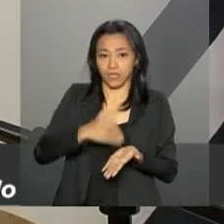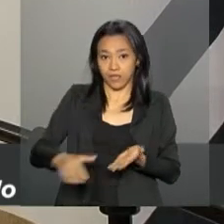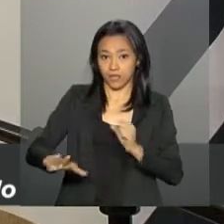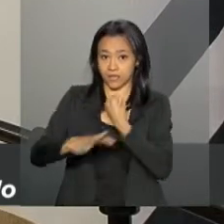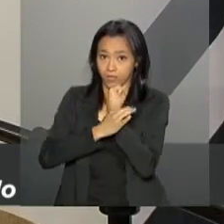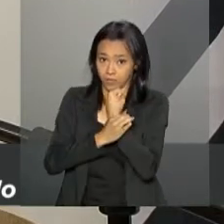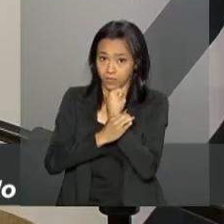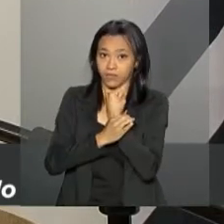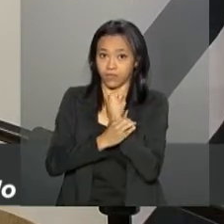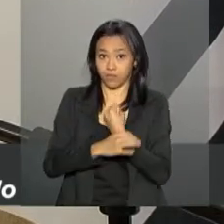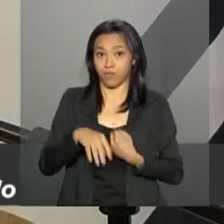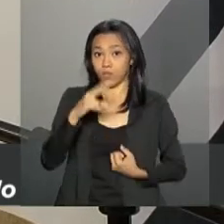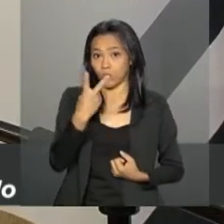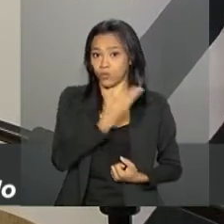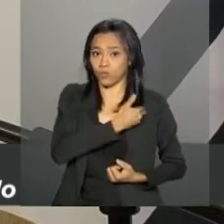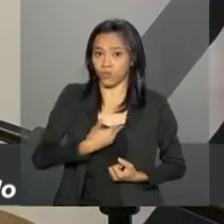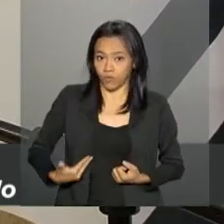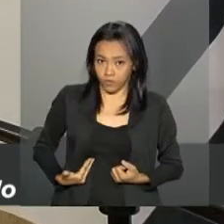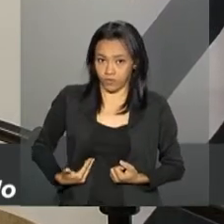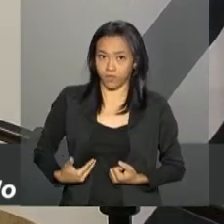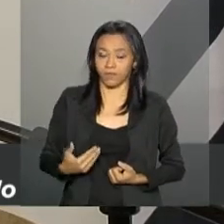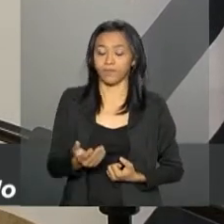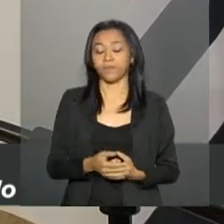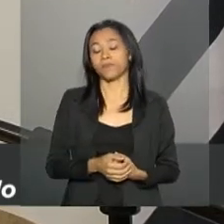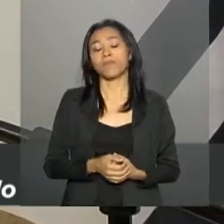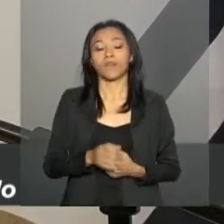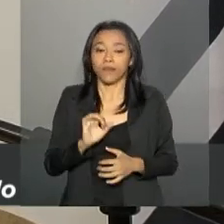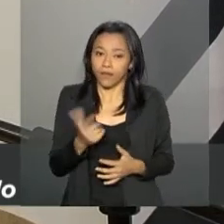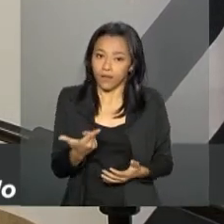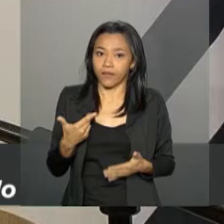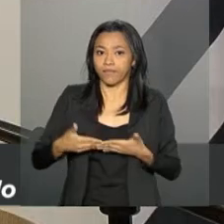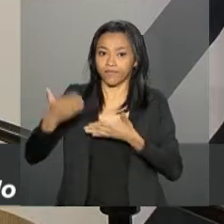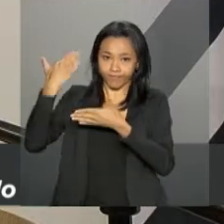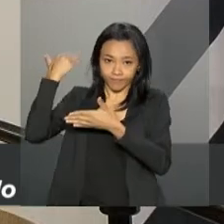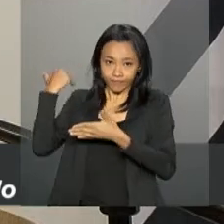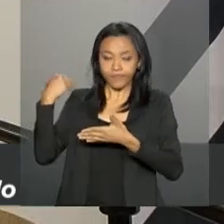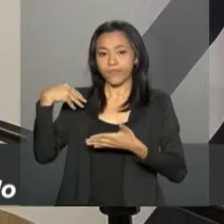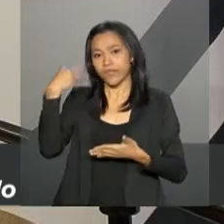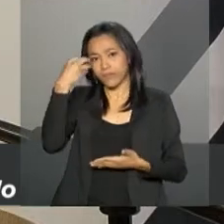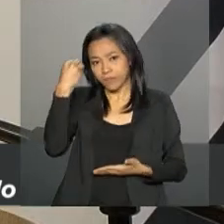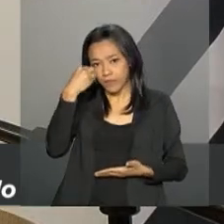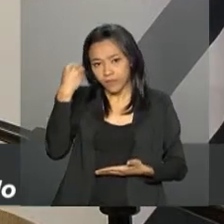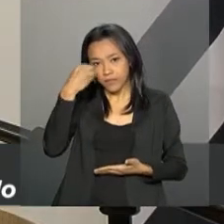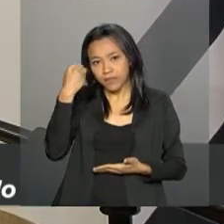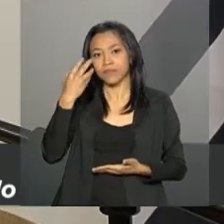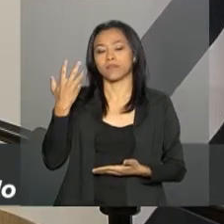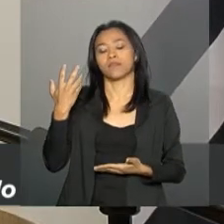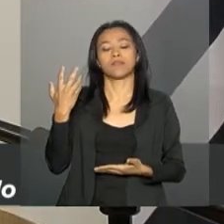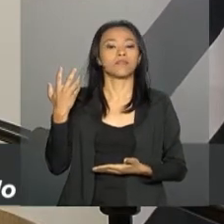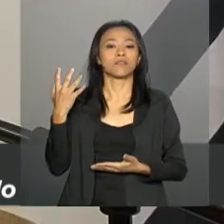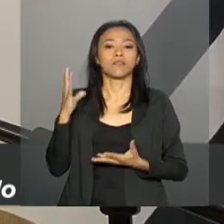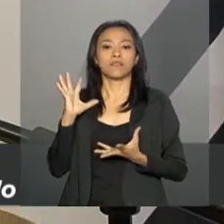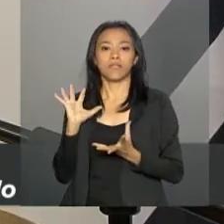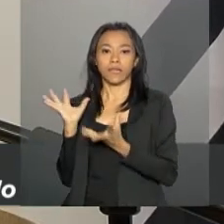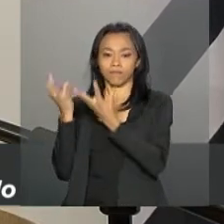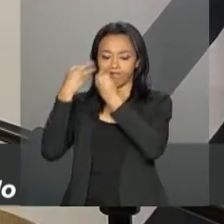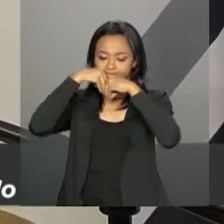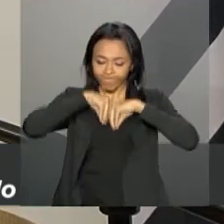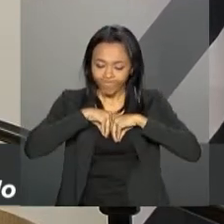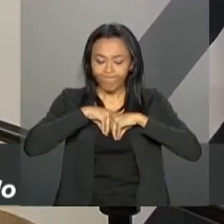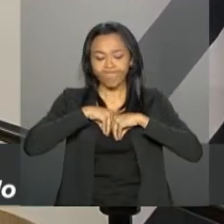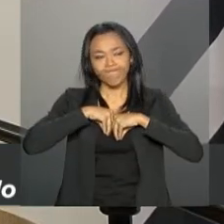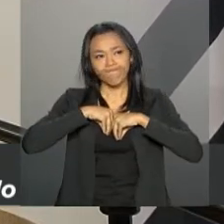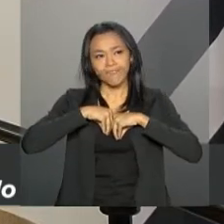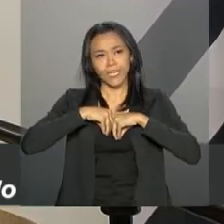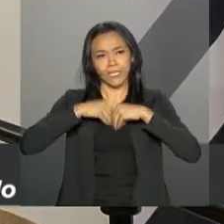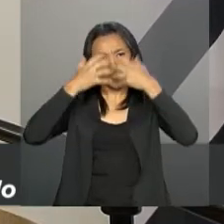governo Fleury. Né? É claro que aquela experiência, essa coisa se introduz no nosso espírito, né? E nós